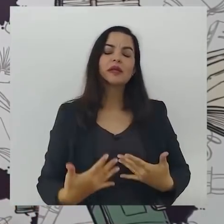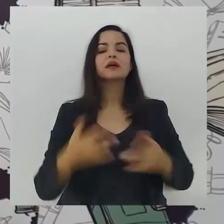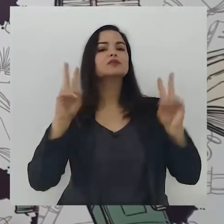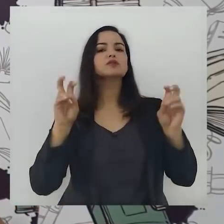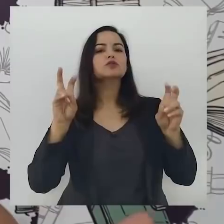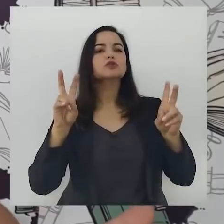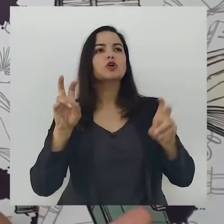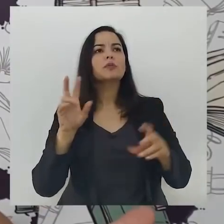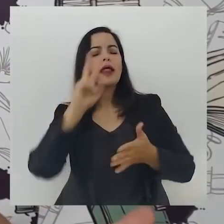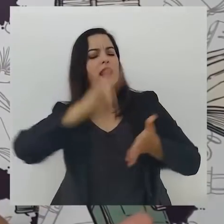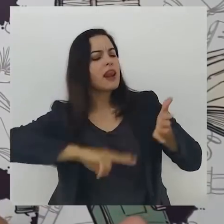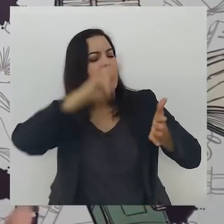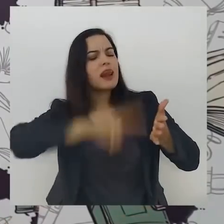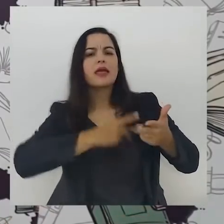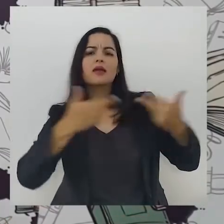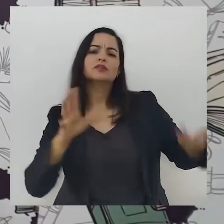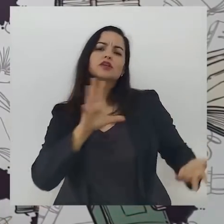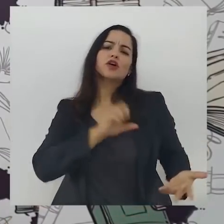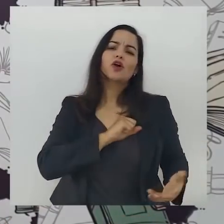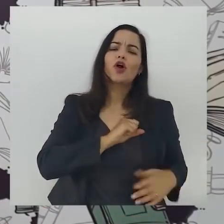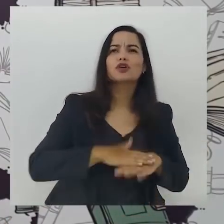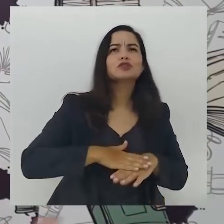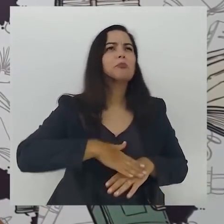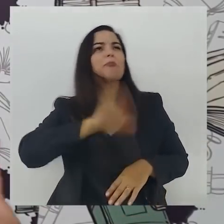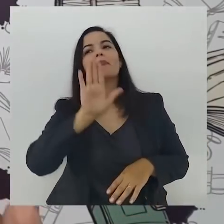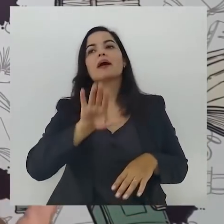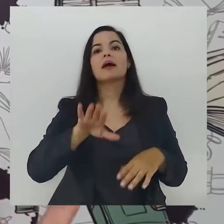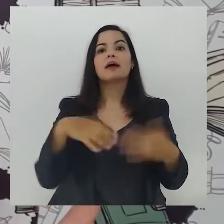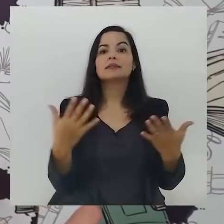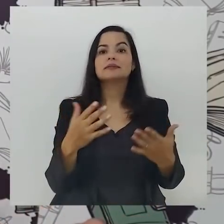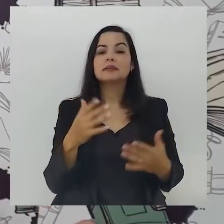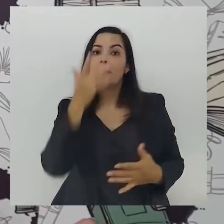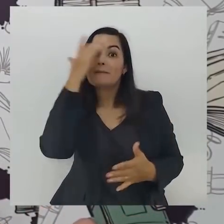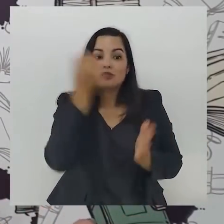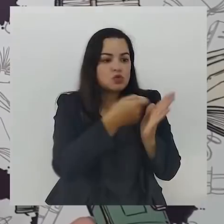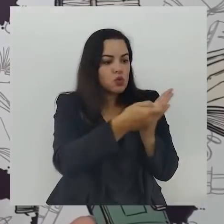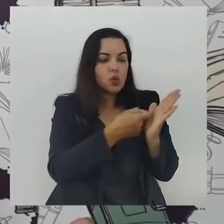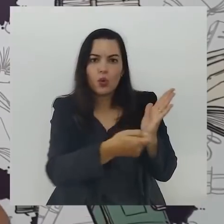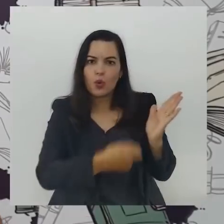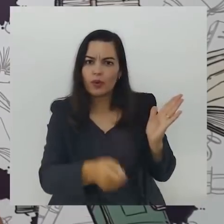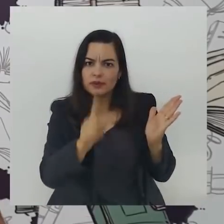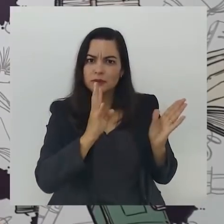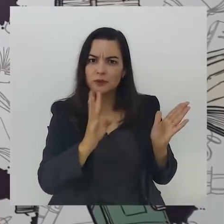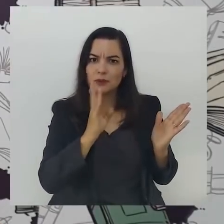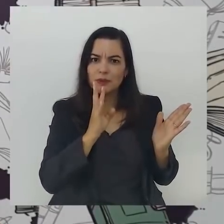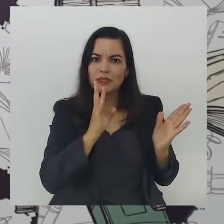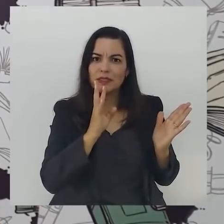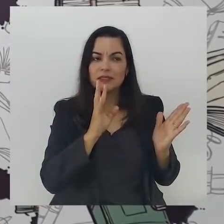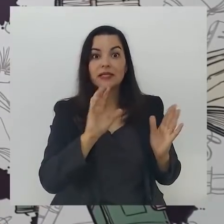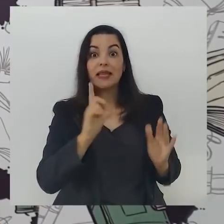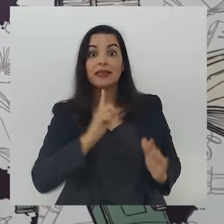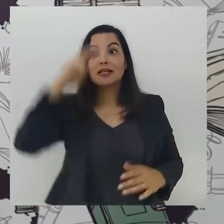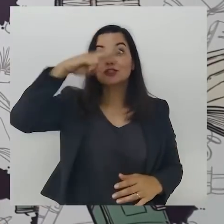ler. Tem algum autor que vocês gostam muito? Alguma literatura específica? Tem alguma história